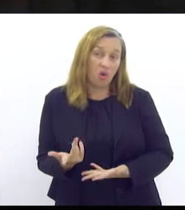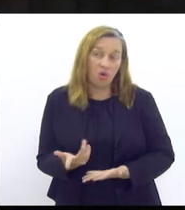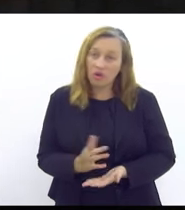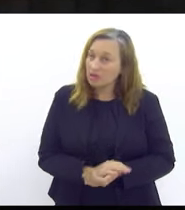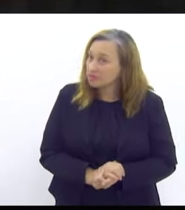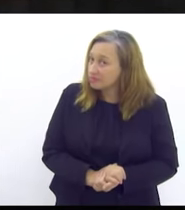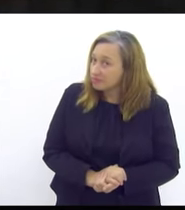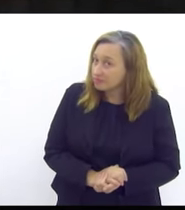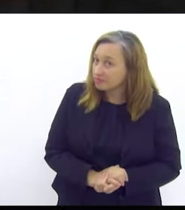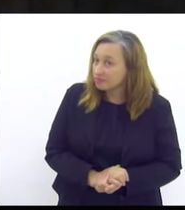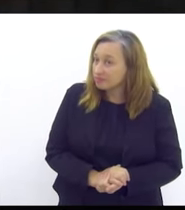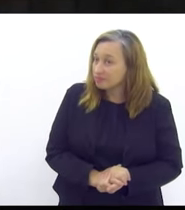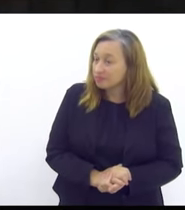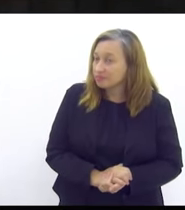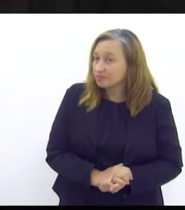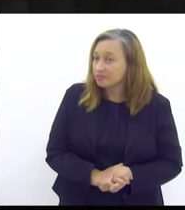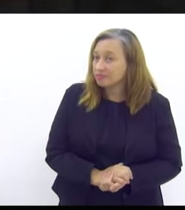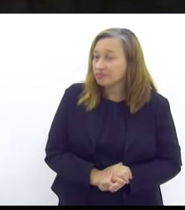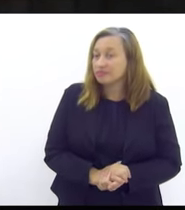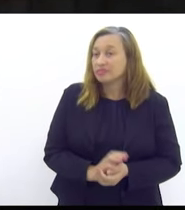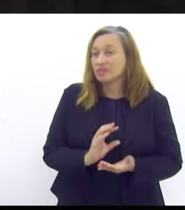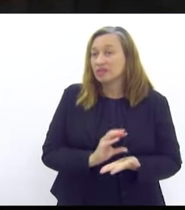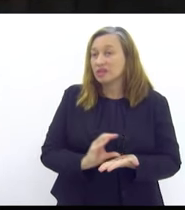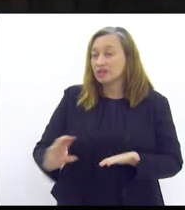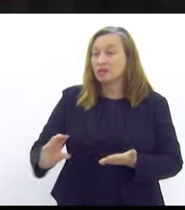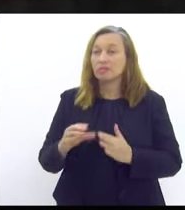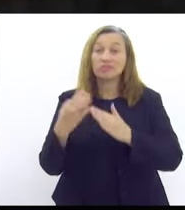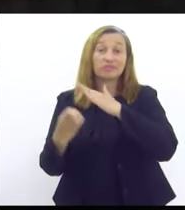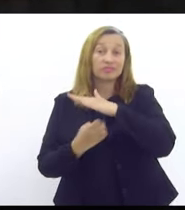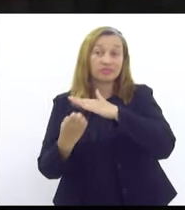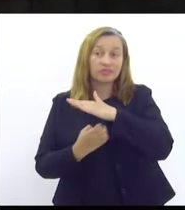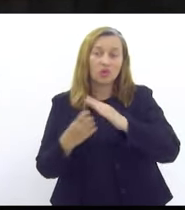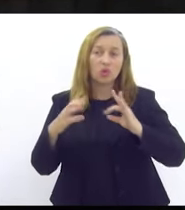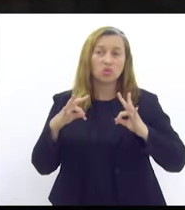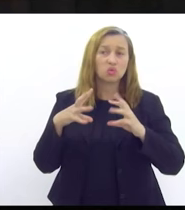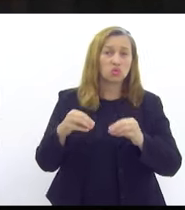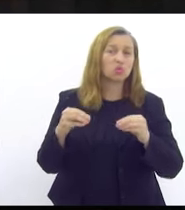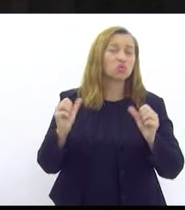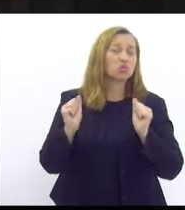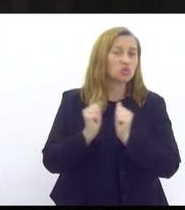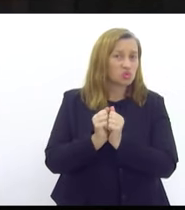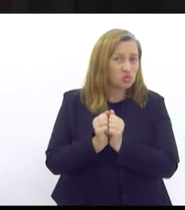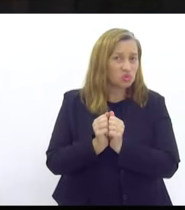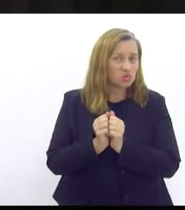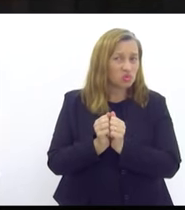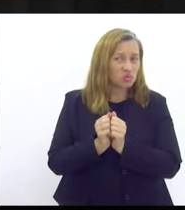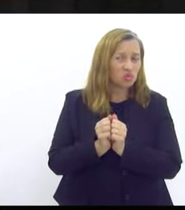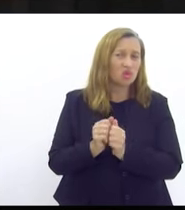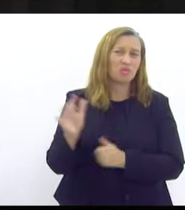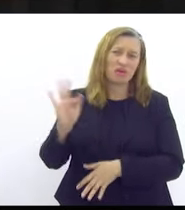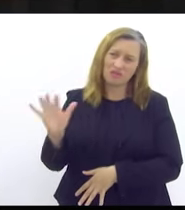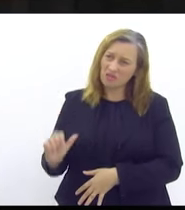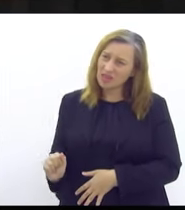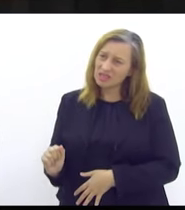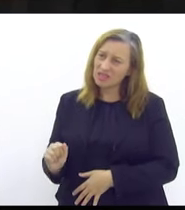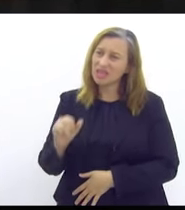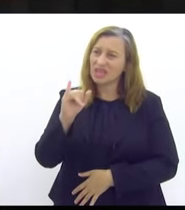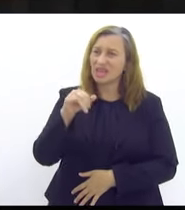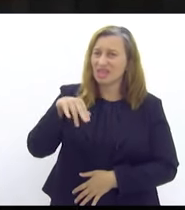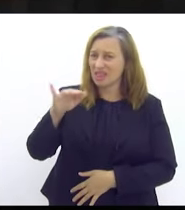significância para as concessionárias. Tudo junto para a Fazenda e o